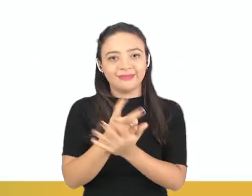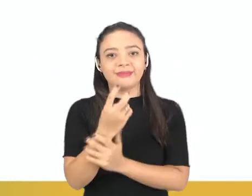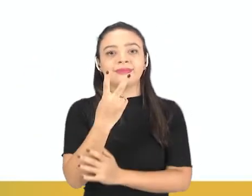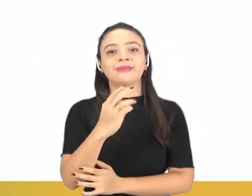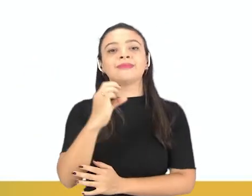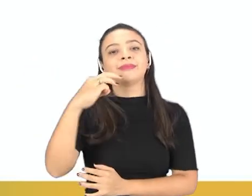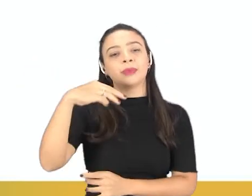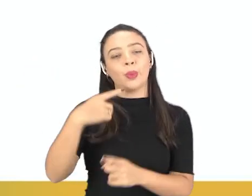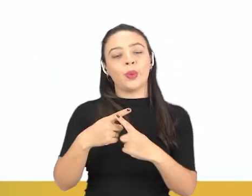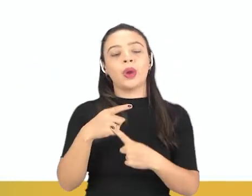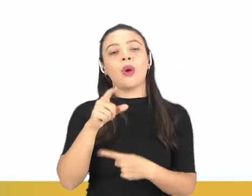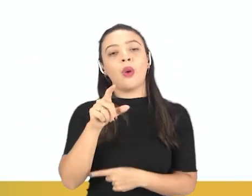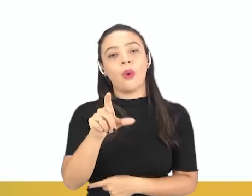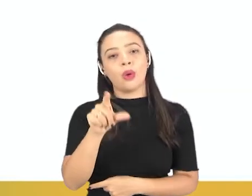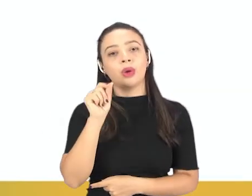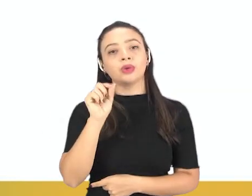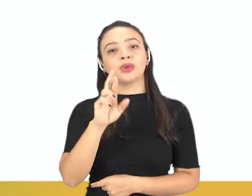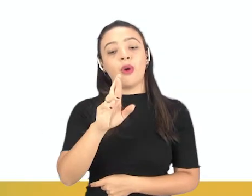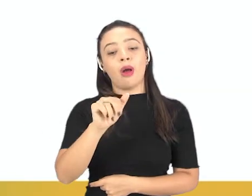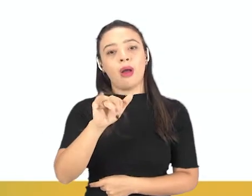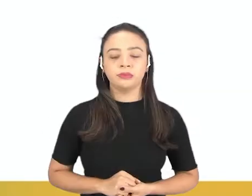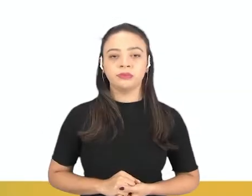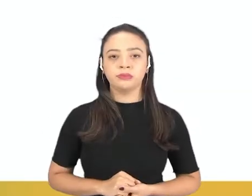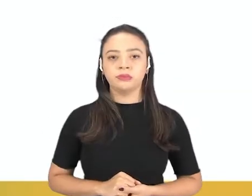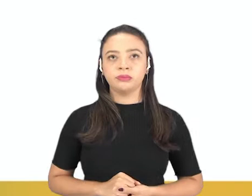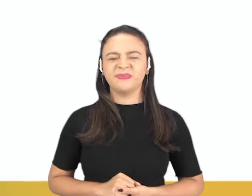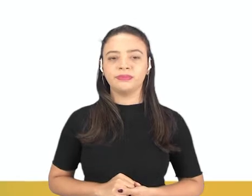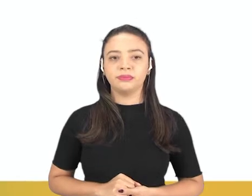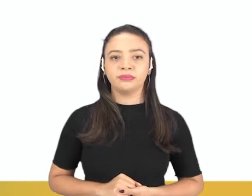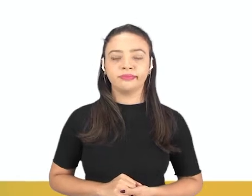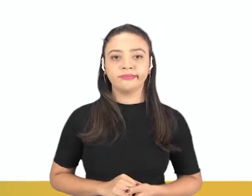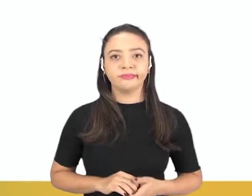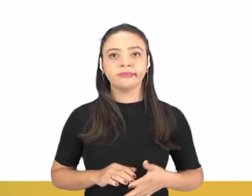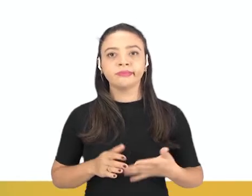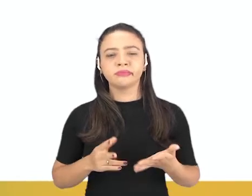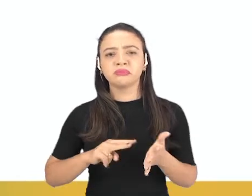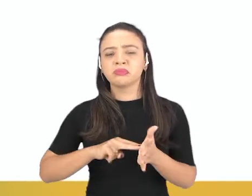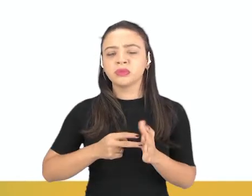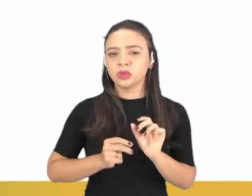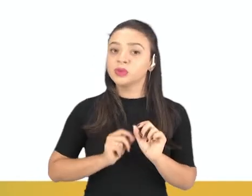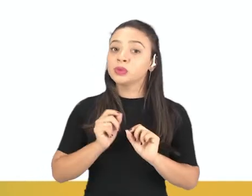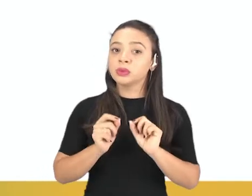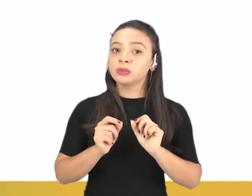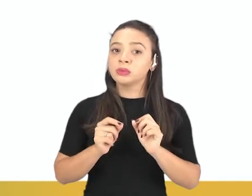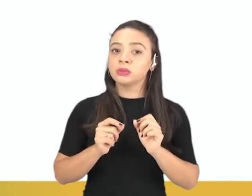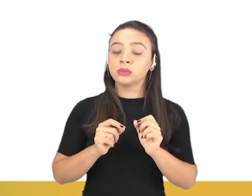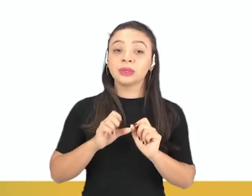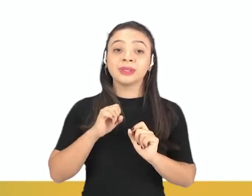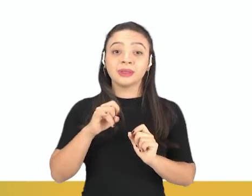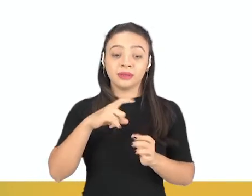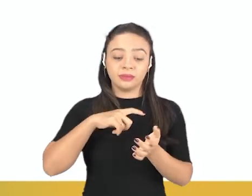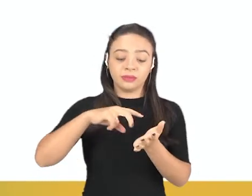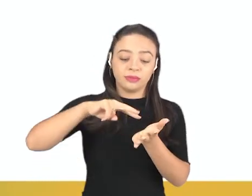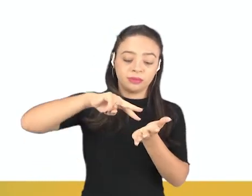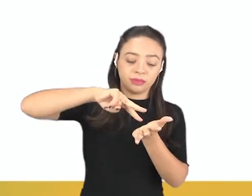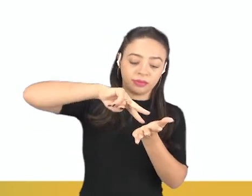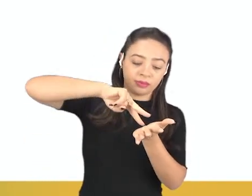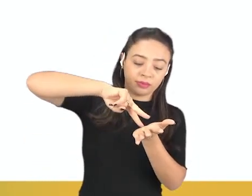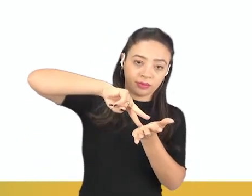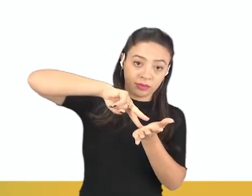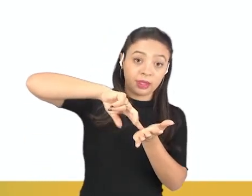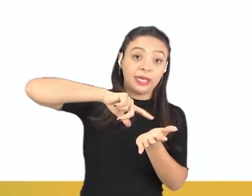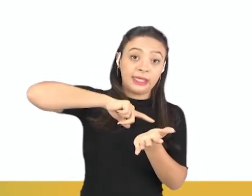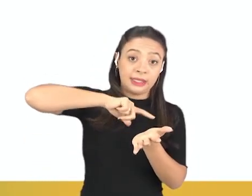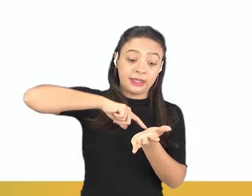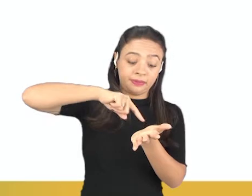raio que eu escolhi para mim e circunferência eu nem tô escrevendo o seguinte que qualquer segmento de reta que tenha